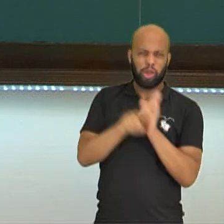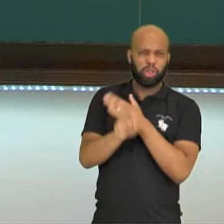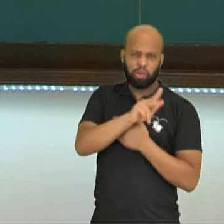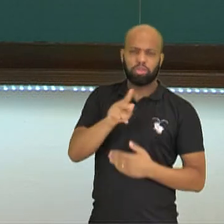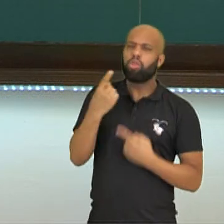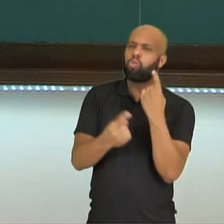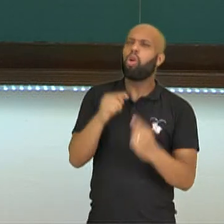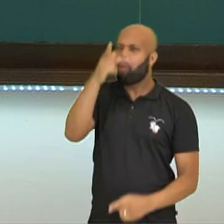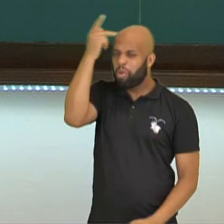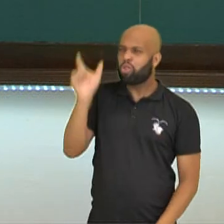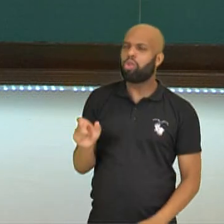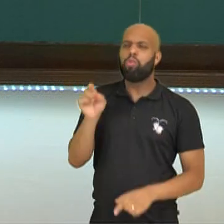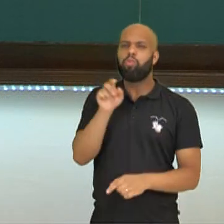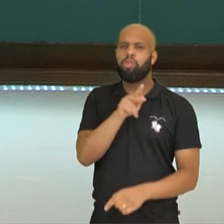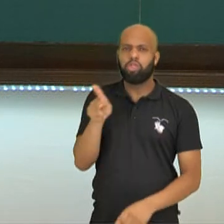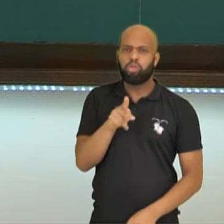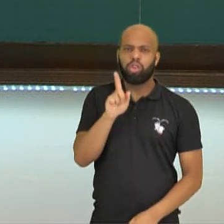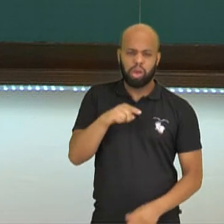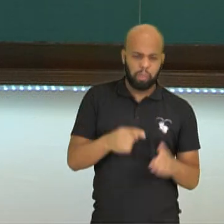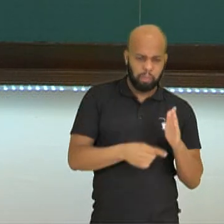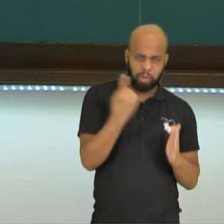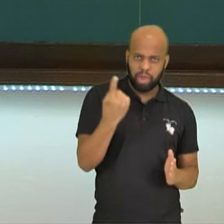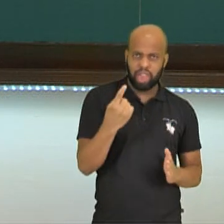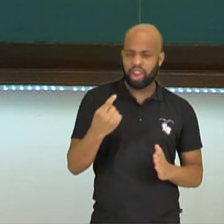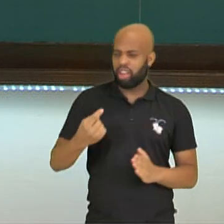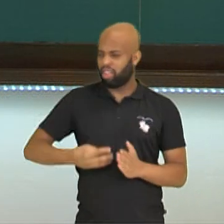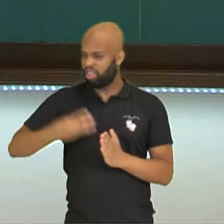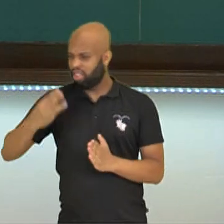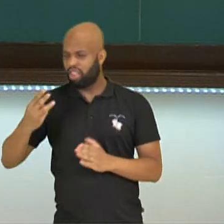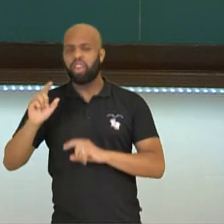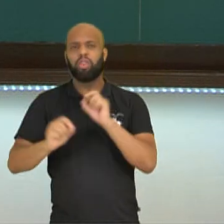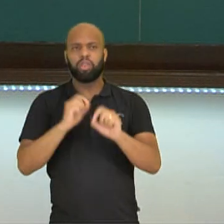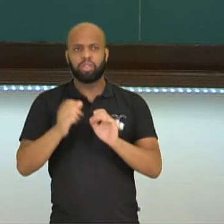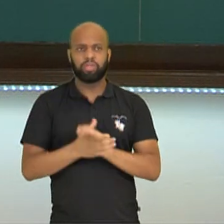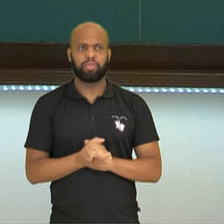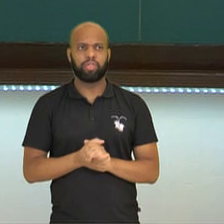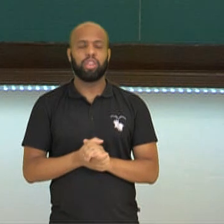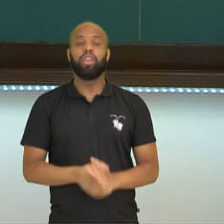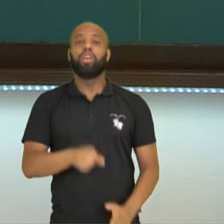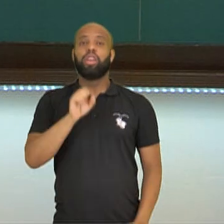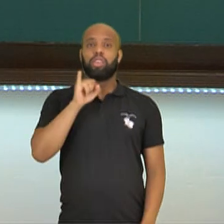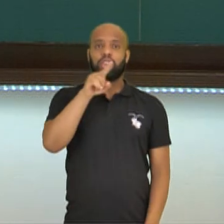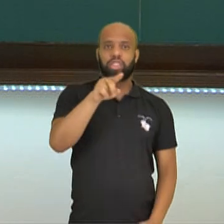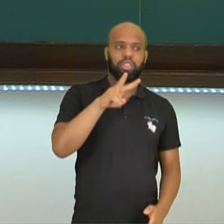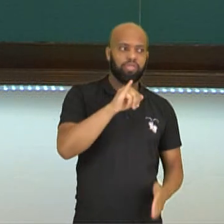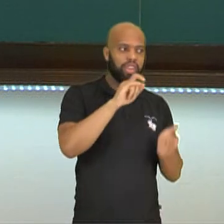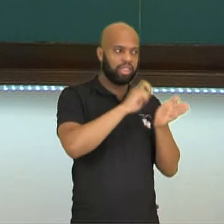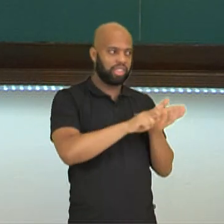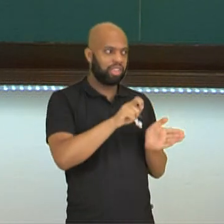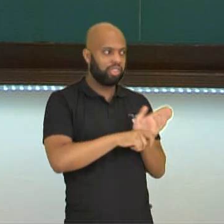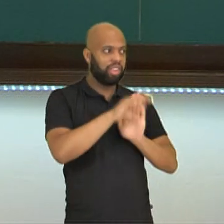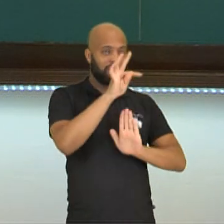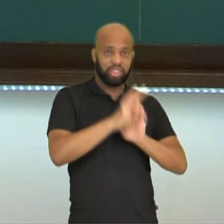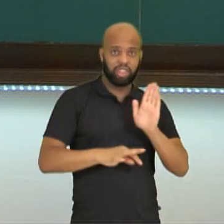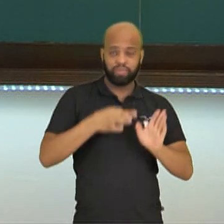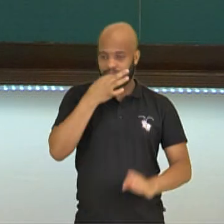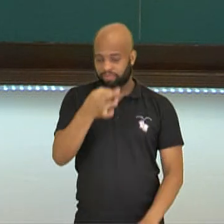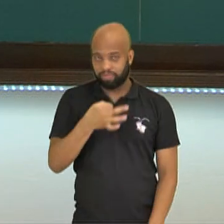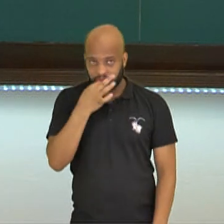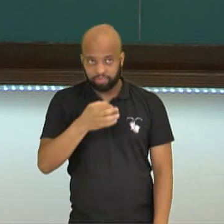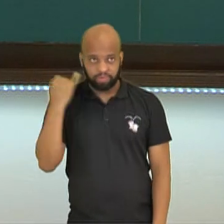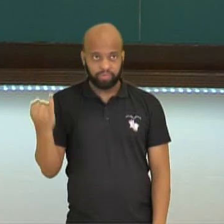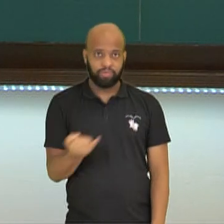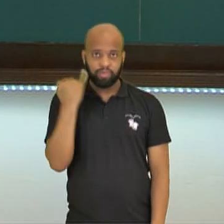esse texto. Se você não sabe, pergunte ao seu professor. Quando você for produzir um artigo de opinião,